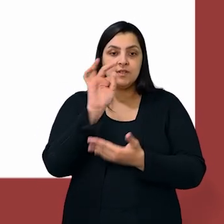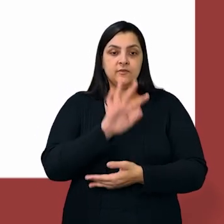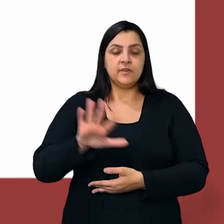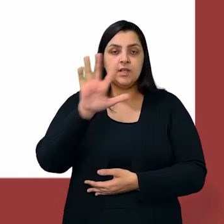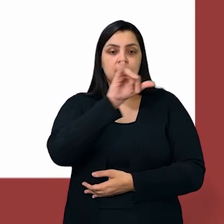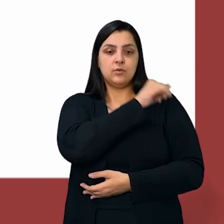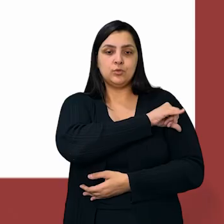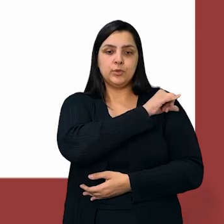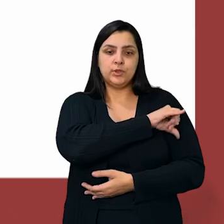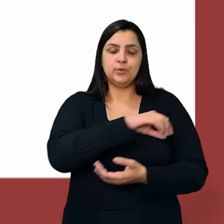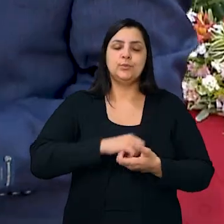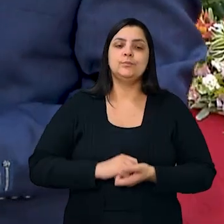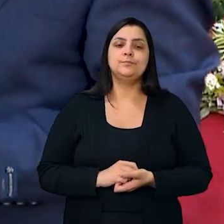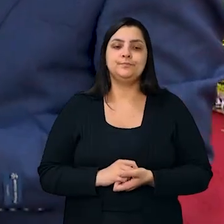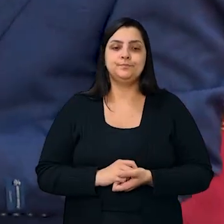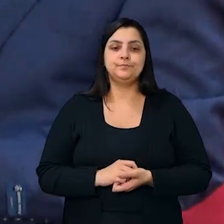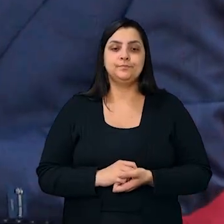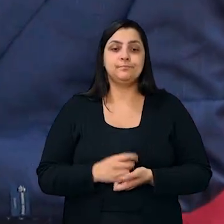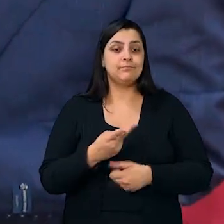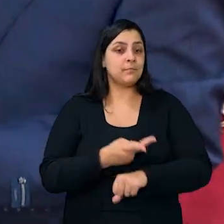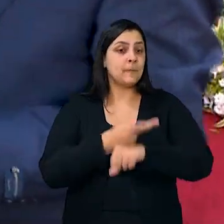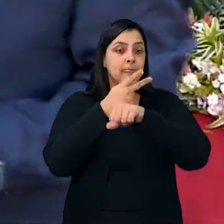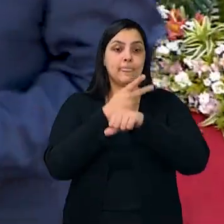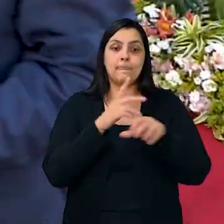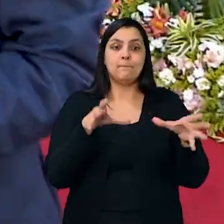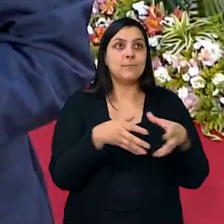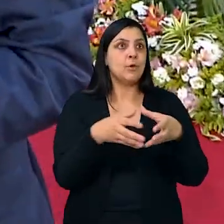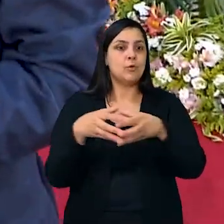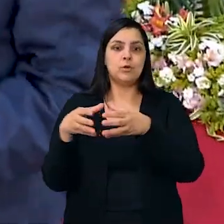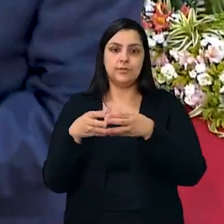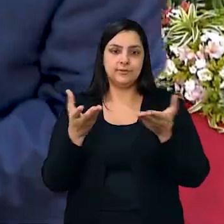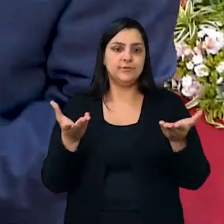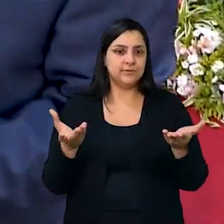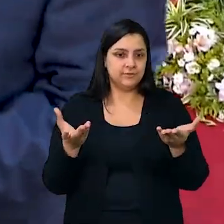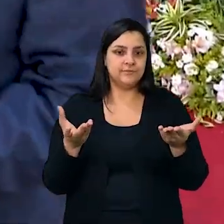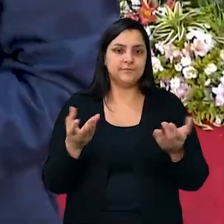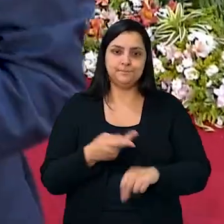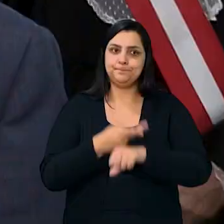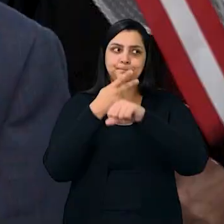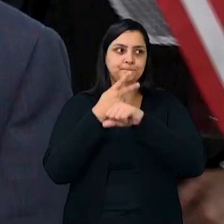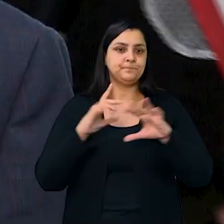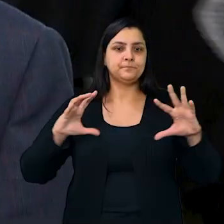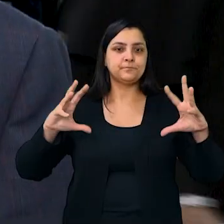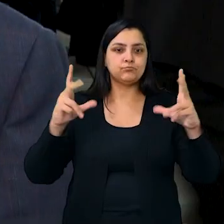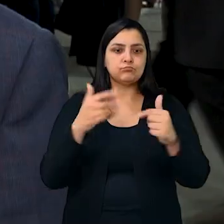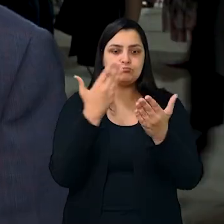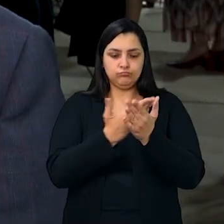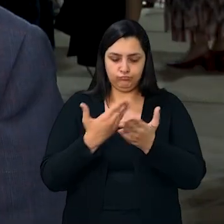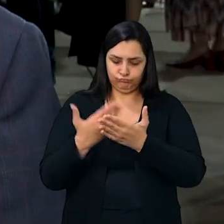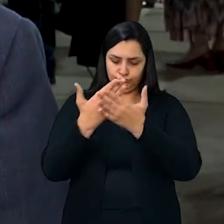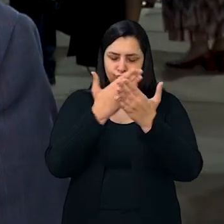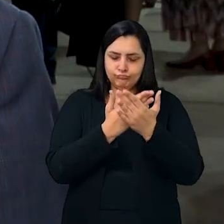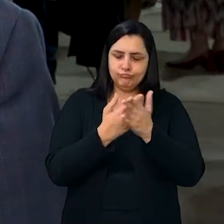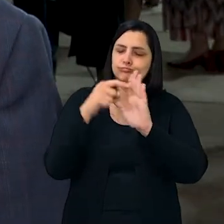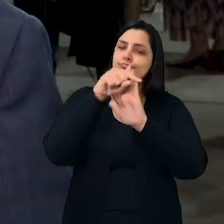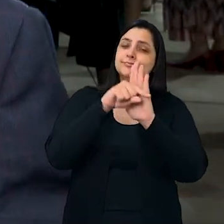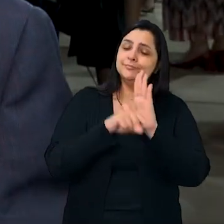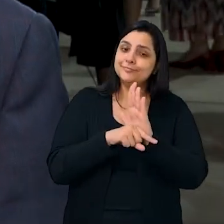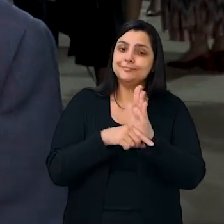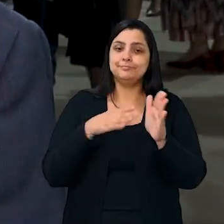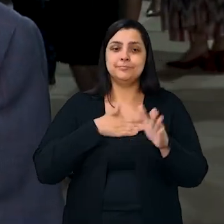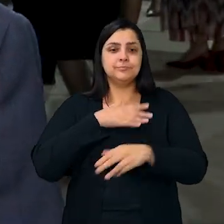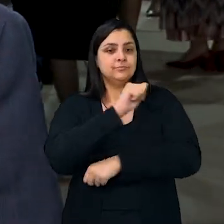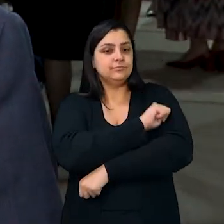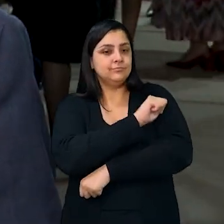Universidade Federal do Rio de Janeiro. Esse prêmio é um prêmio coletivo, na verdade, né? É um prêmio para todo esse campo de estudos, é um prêmio